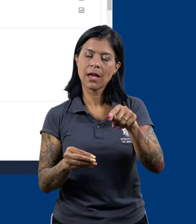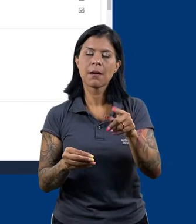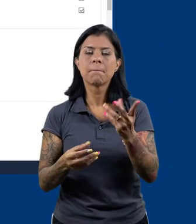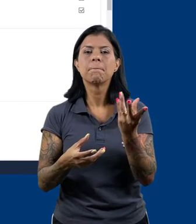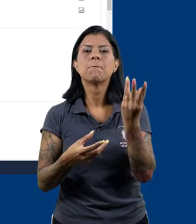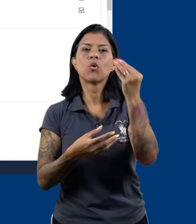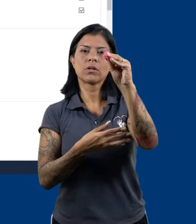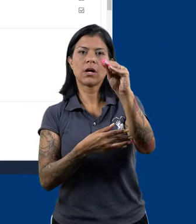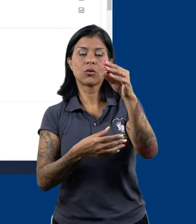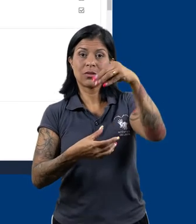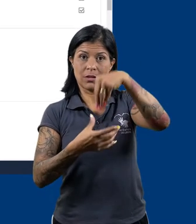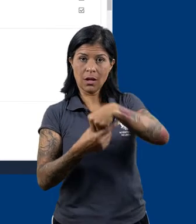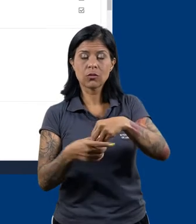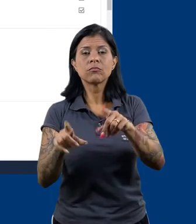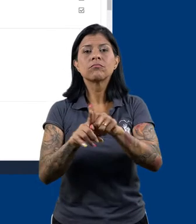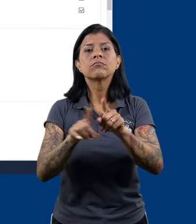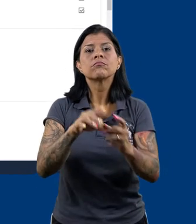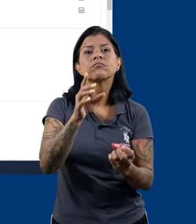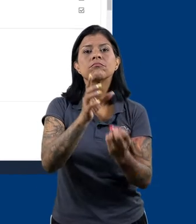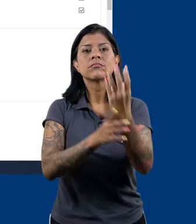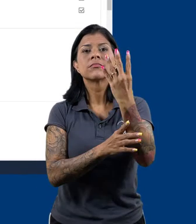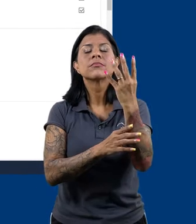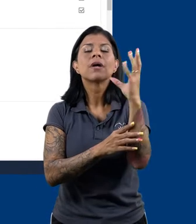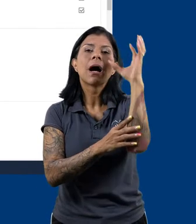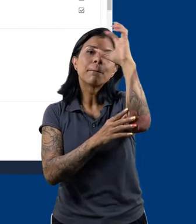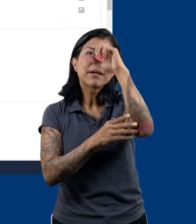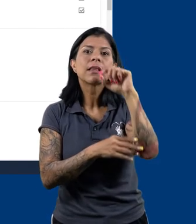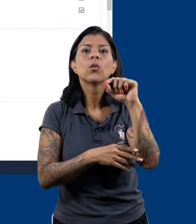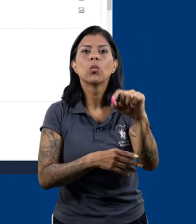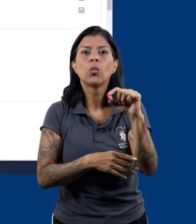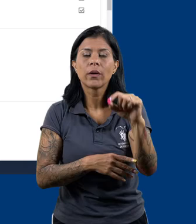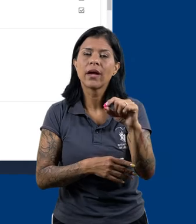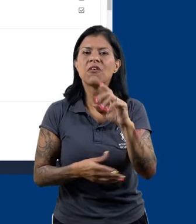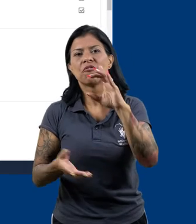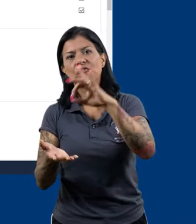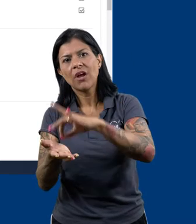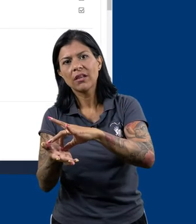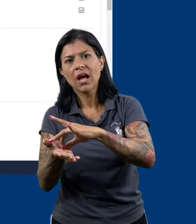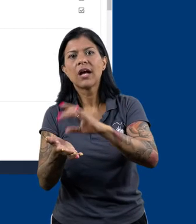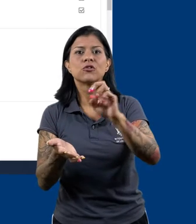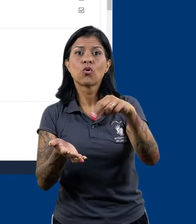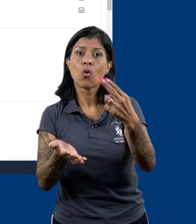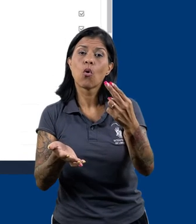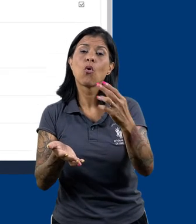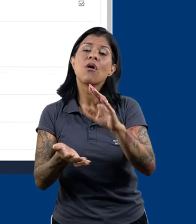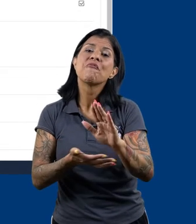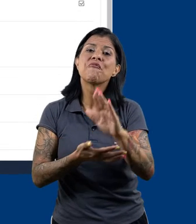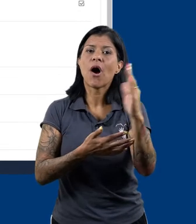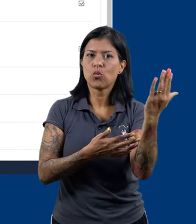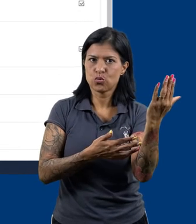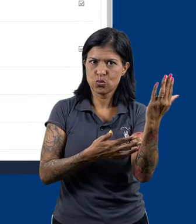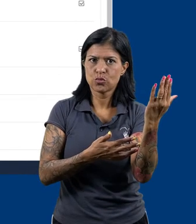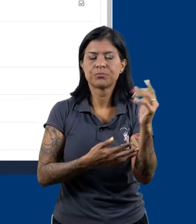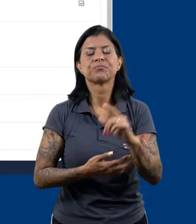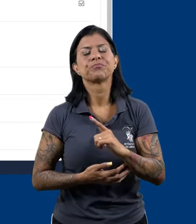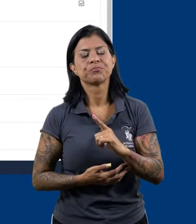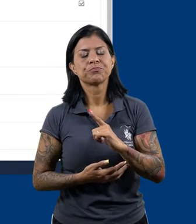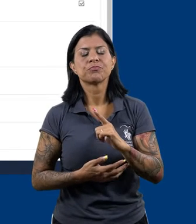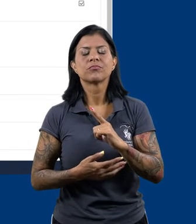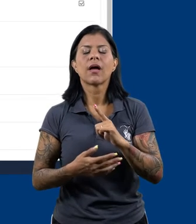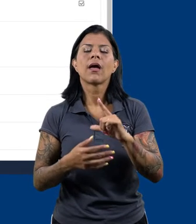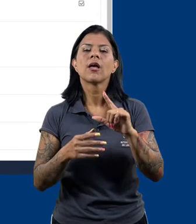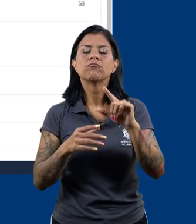mesmo. Também vamos aprender a criar questões do tipo verdadeiro ou falso. Devemos localizar o